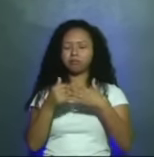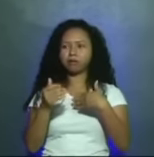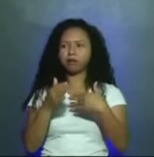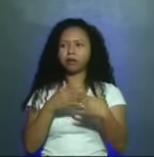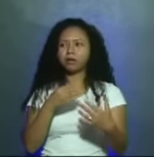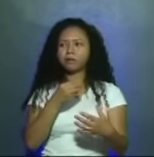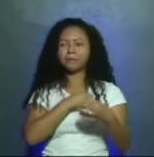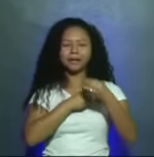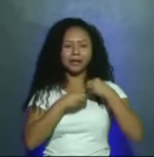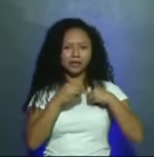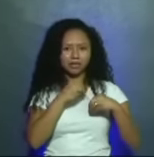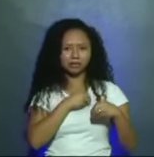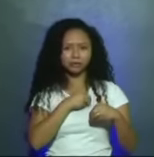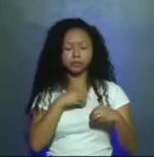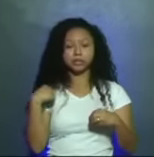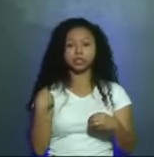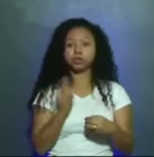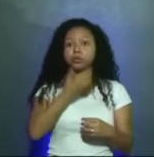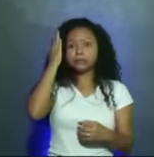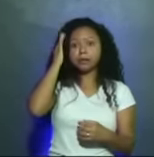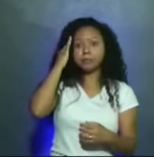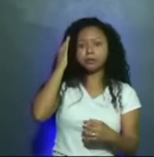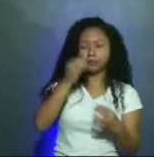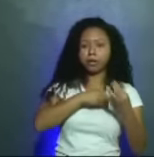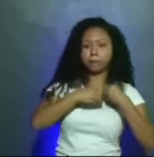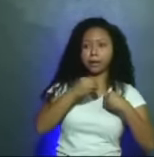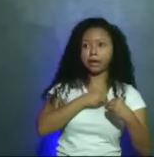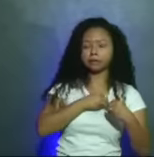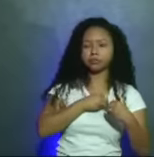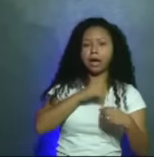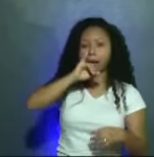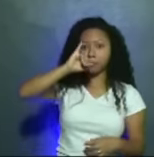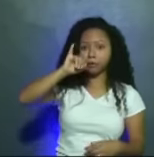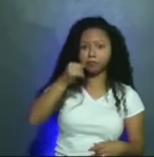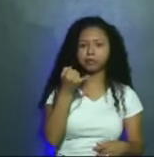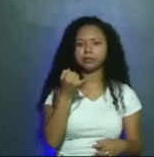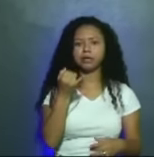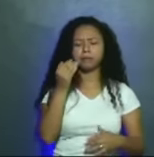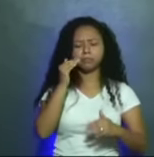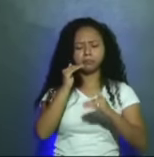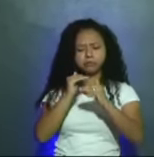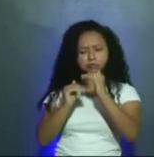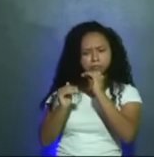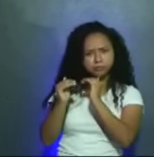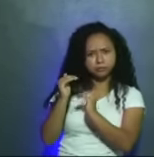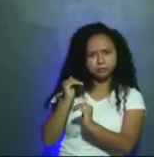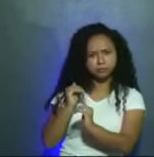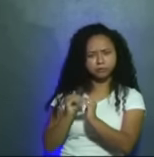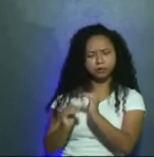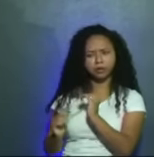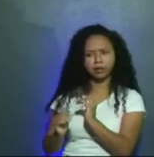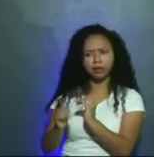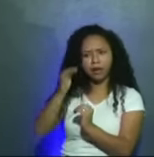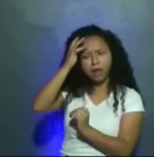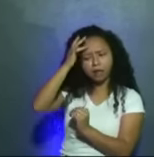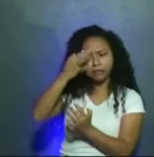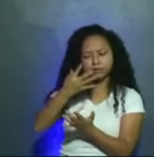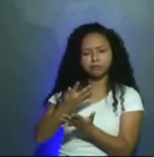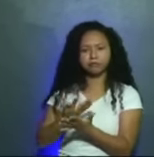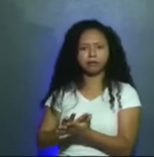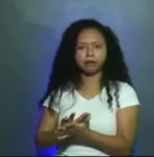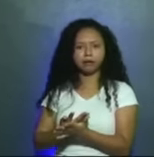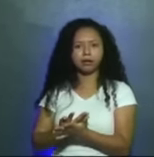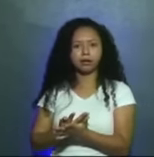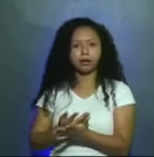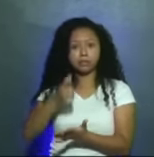ele aproveita para diminuir a nossa fé. Ele fala assim, não, você não merece a cura porque você está com esse